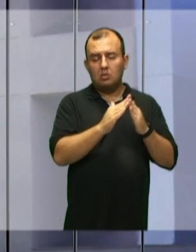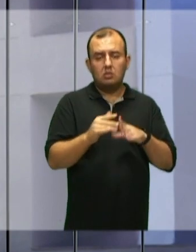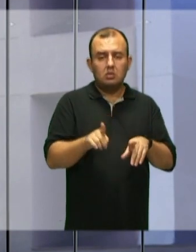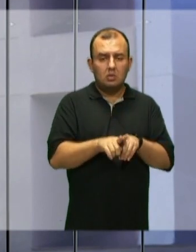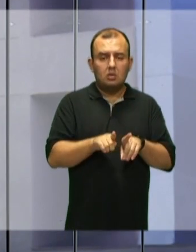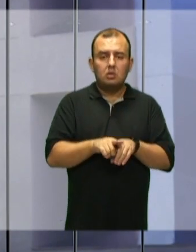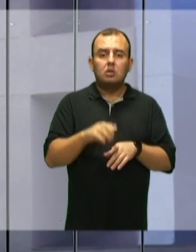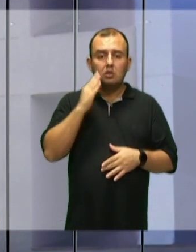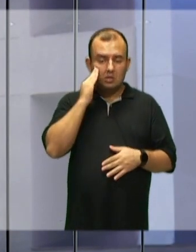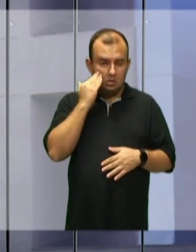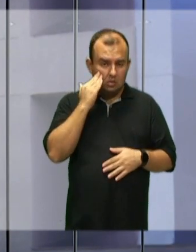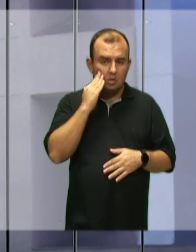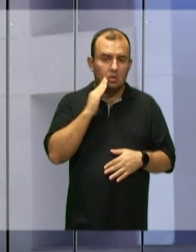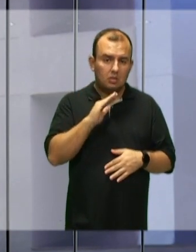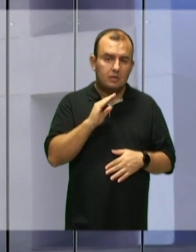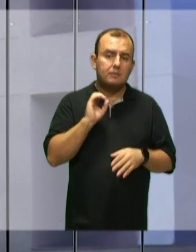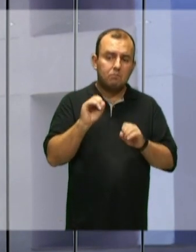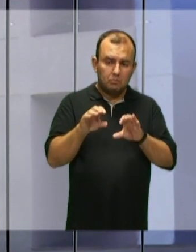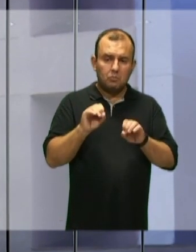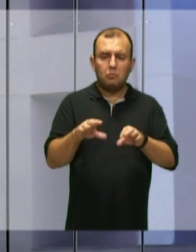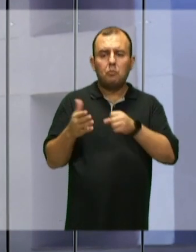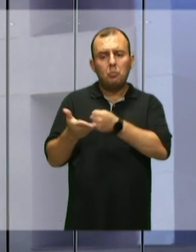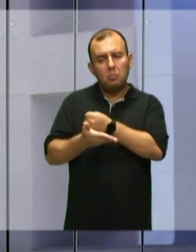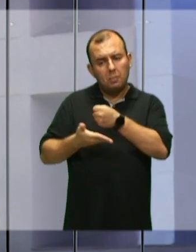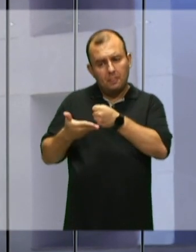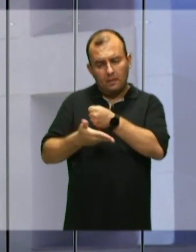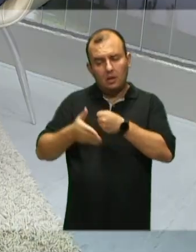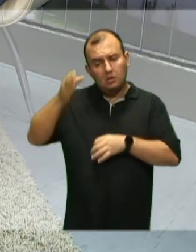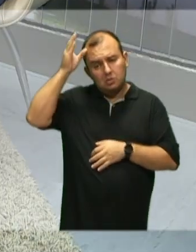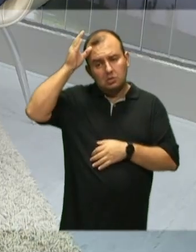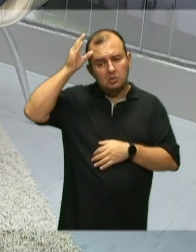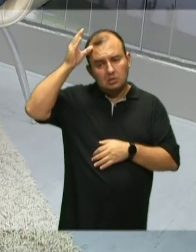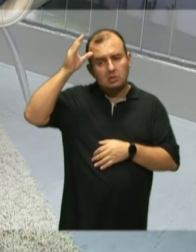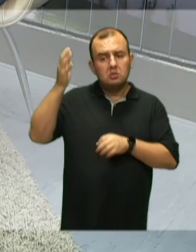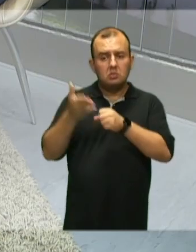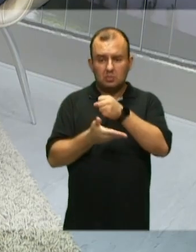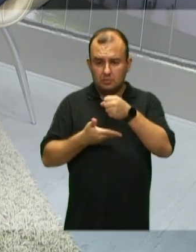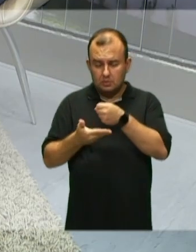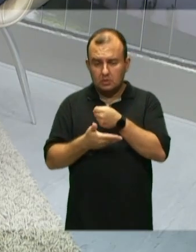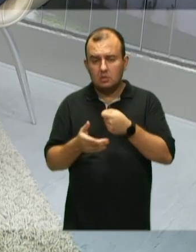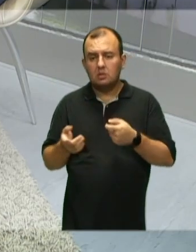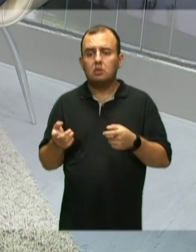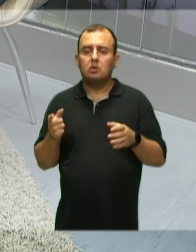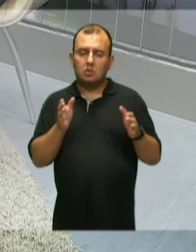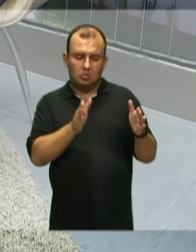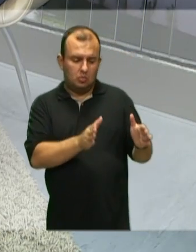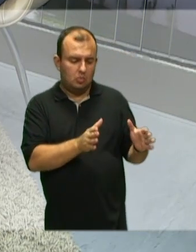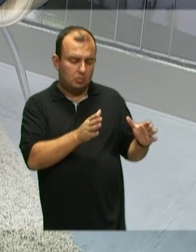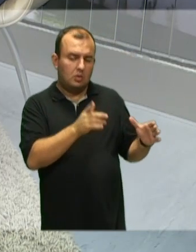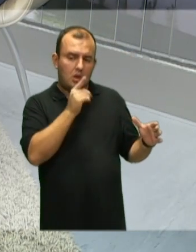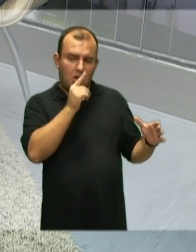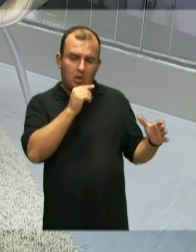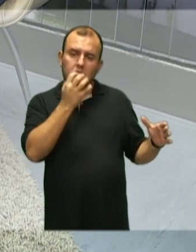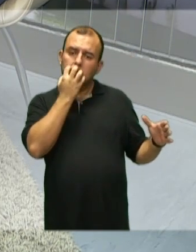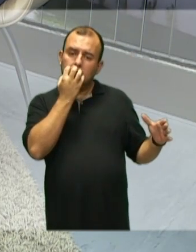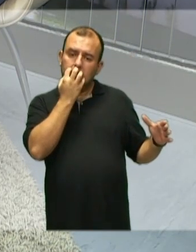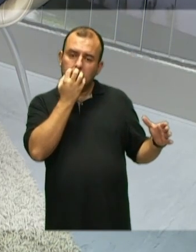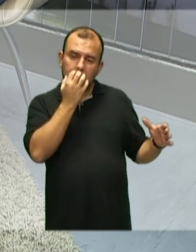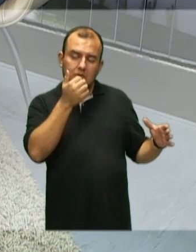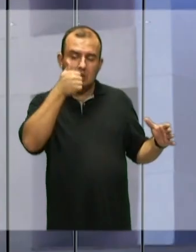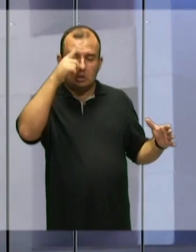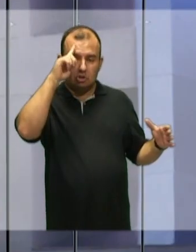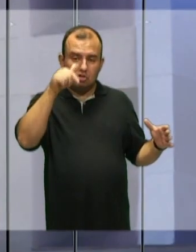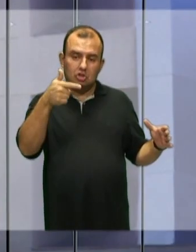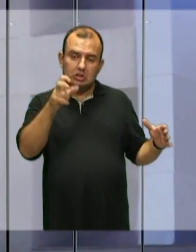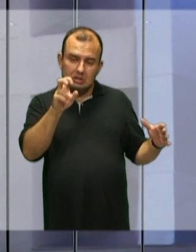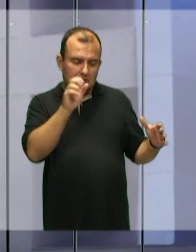entende então quando a gente fala mesmo é de Educação Básica de conscientização básica sobre saúde que sim o pote do teu cachorro 15 dias sem lavar